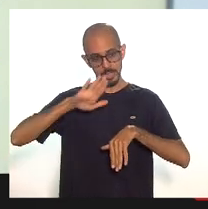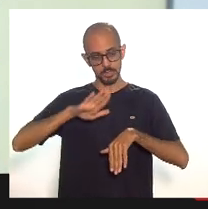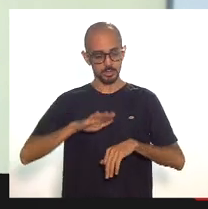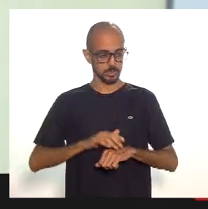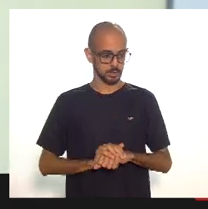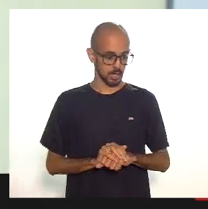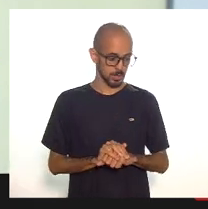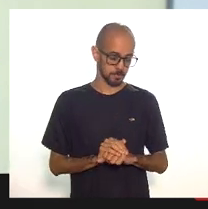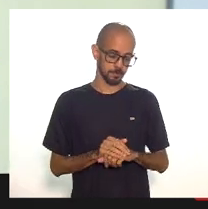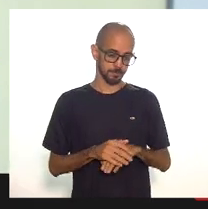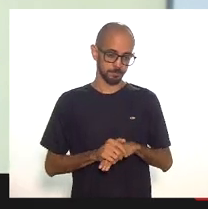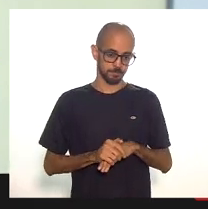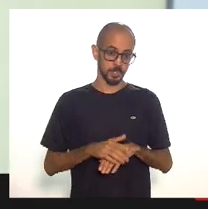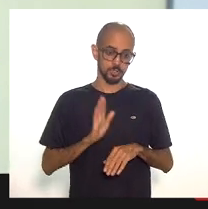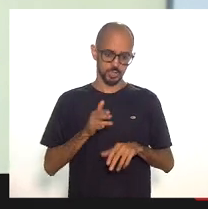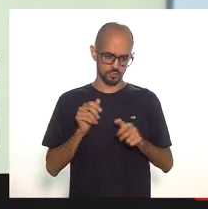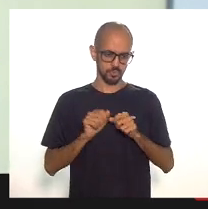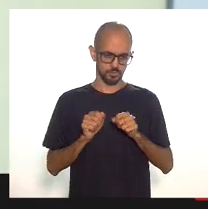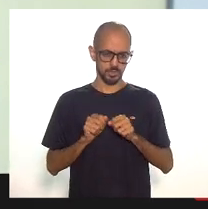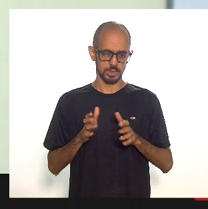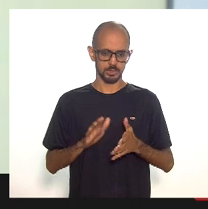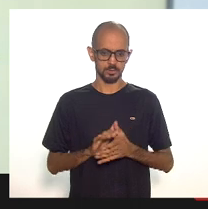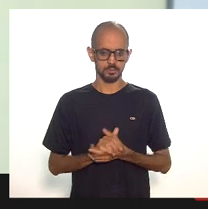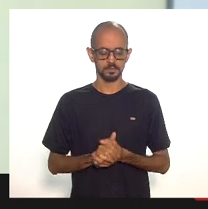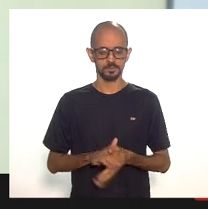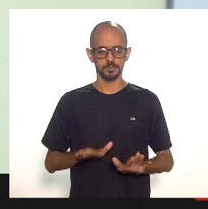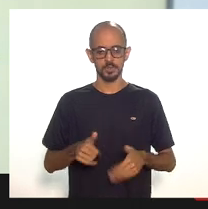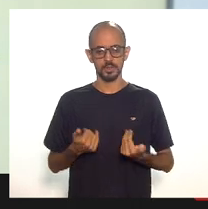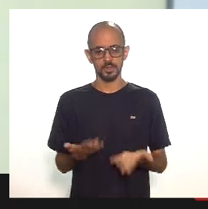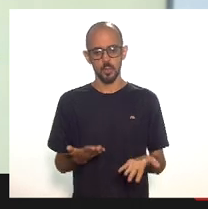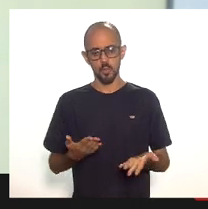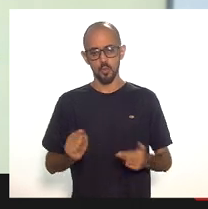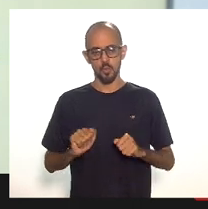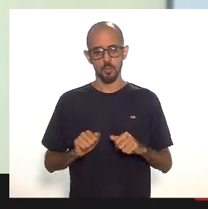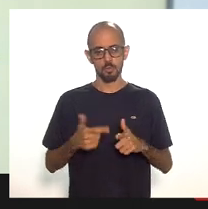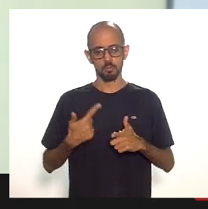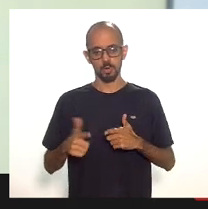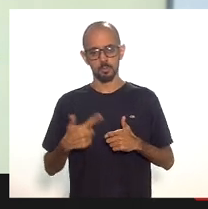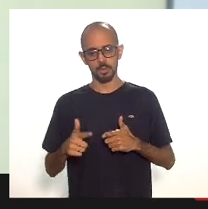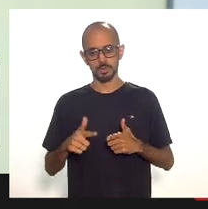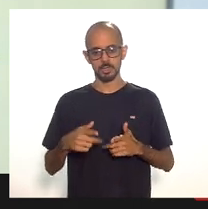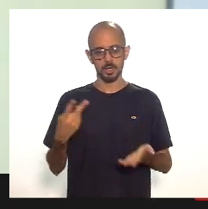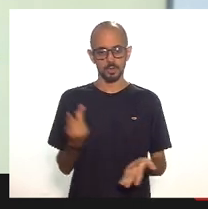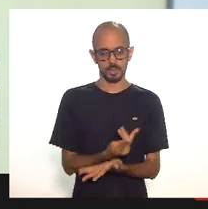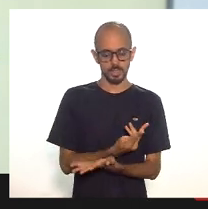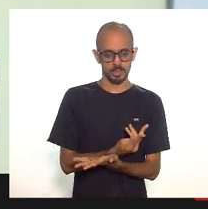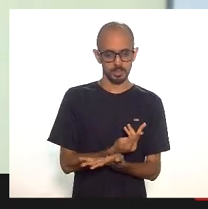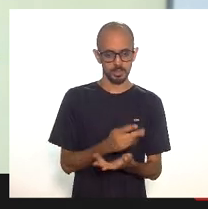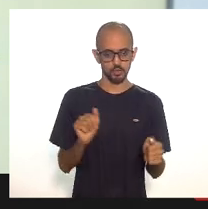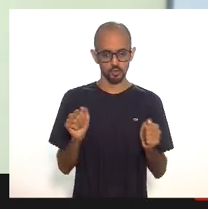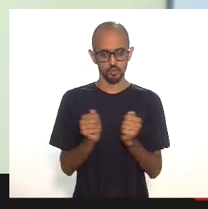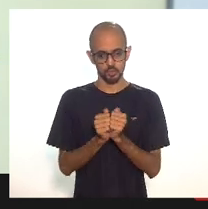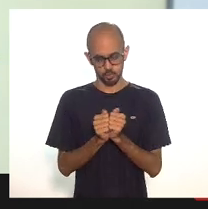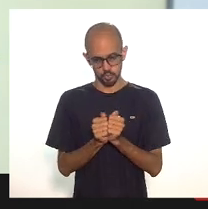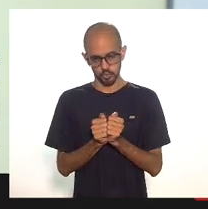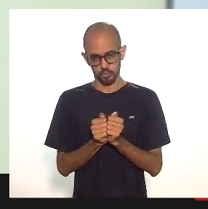é feito. Problemas que concorrem também para